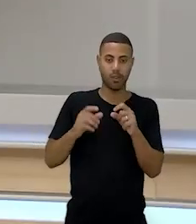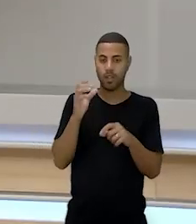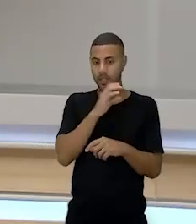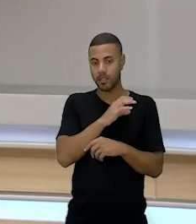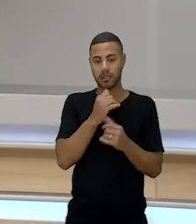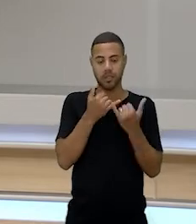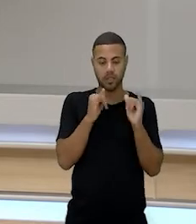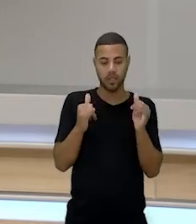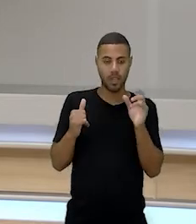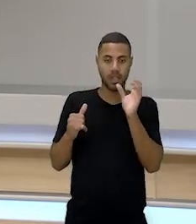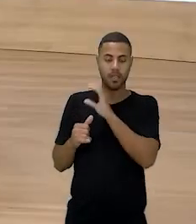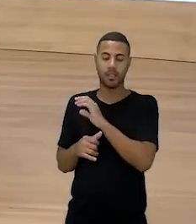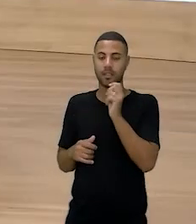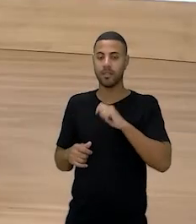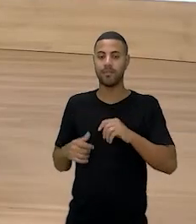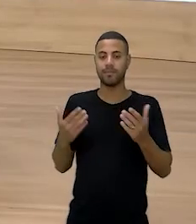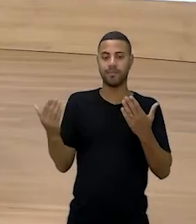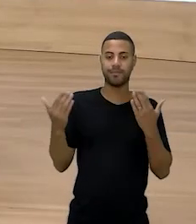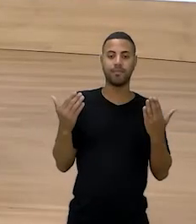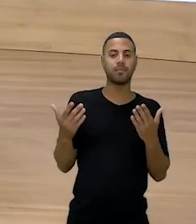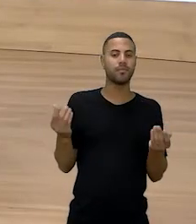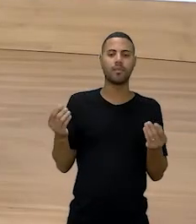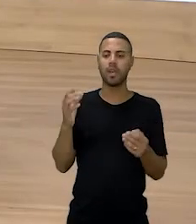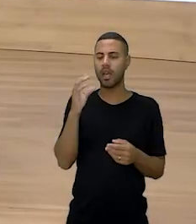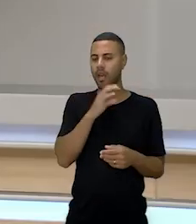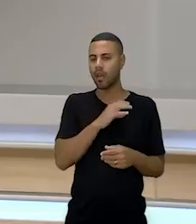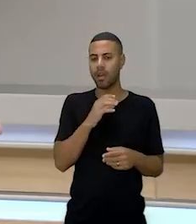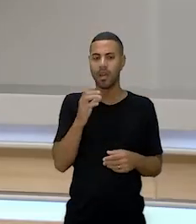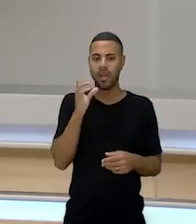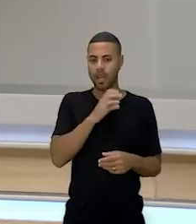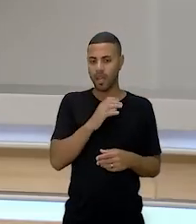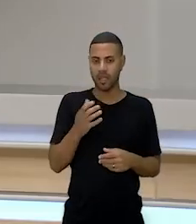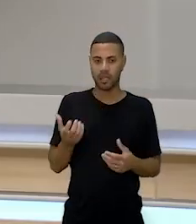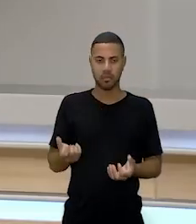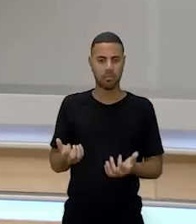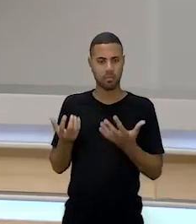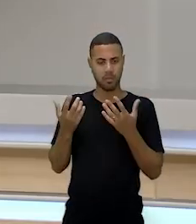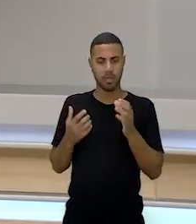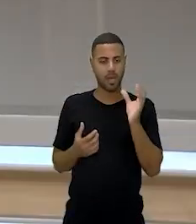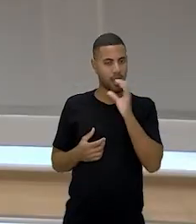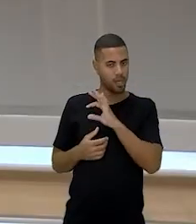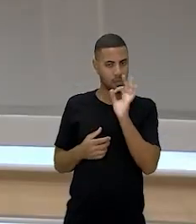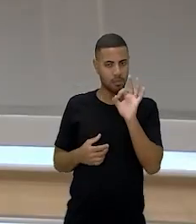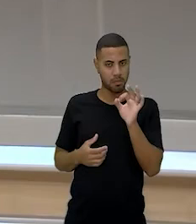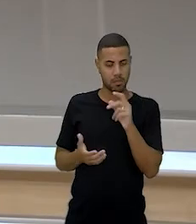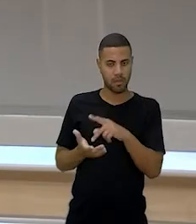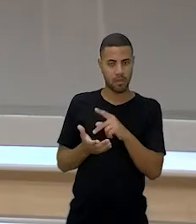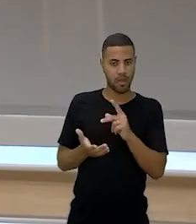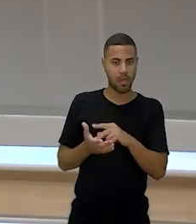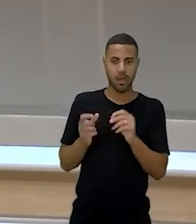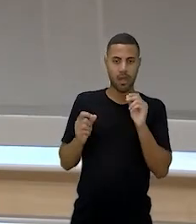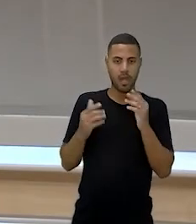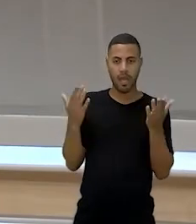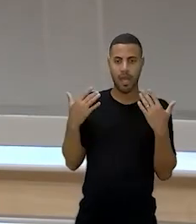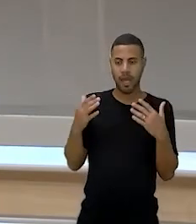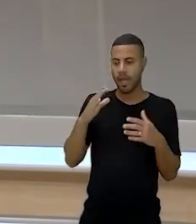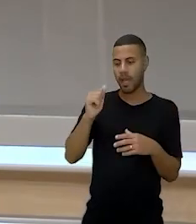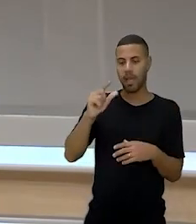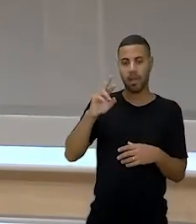calor está necessariamente relacionada ao que é quente ou não? Calor. Se colocar um